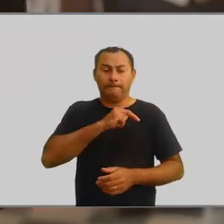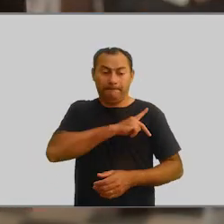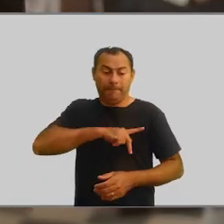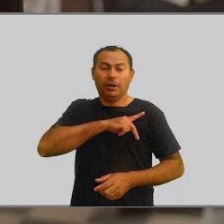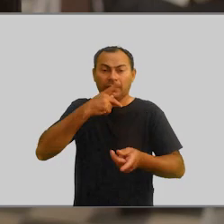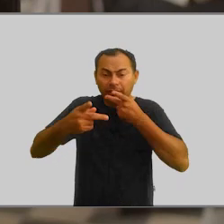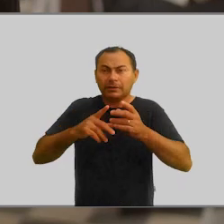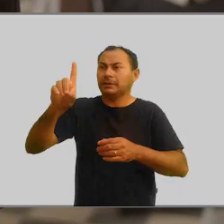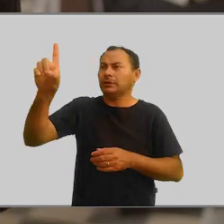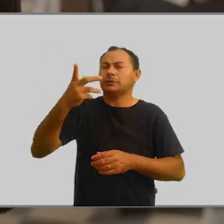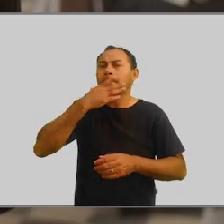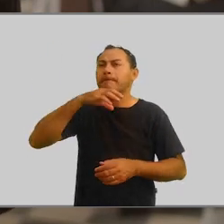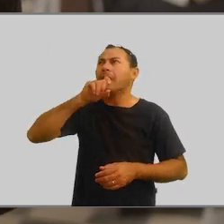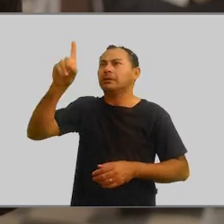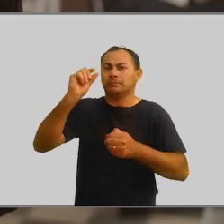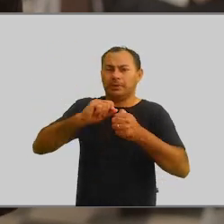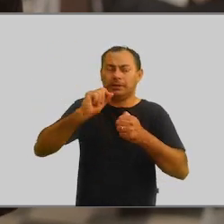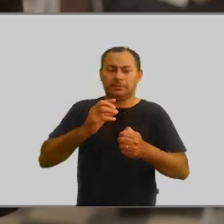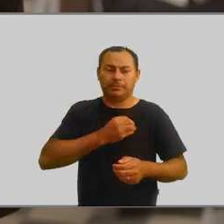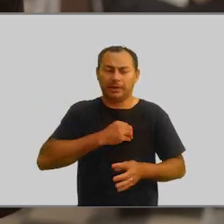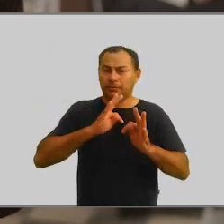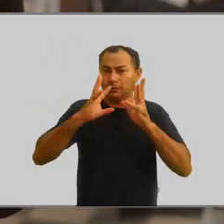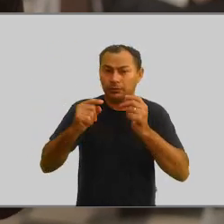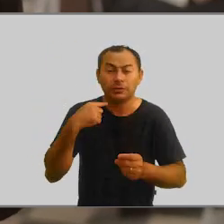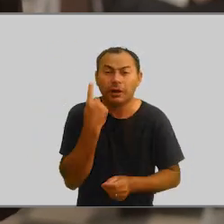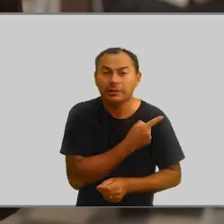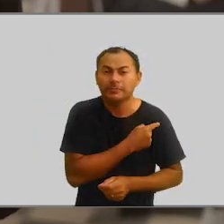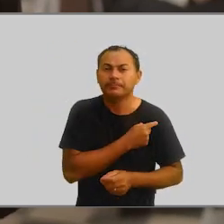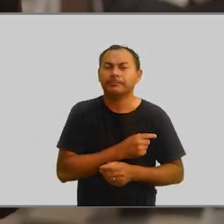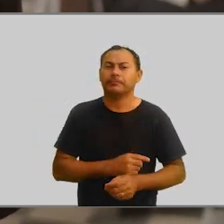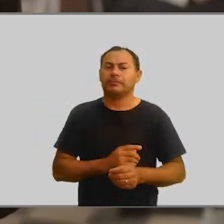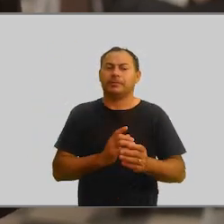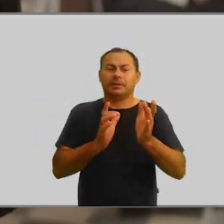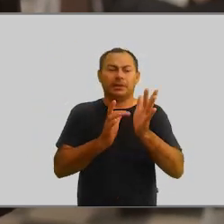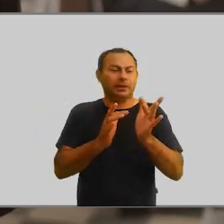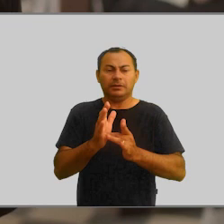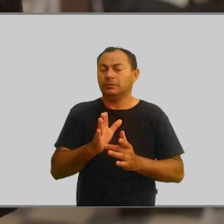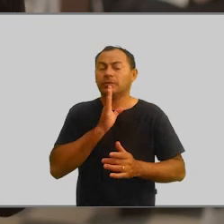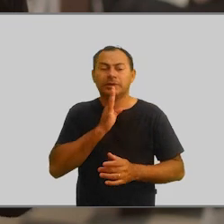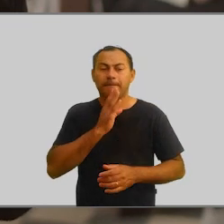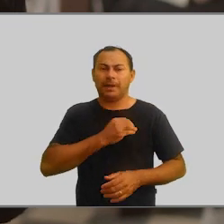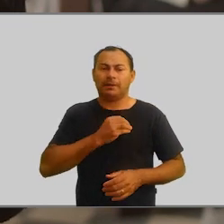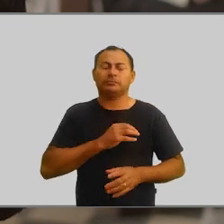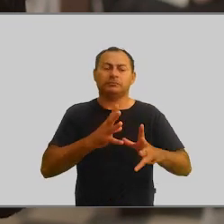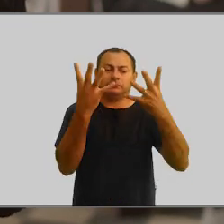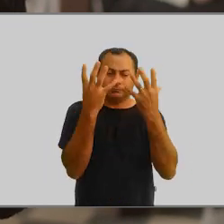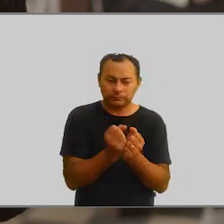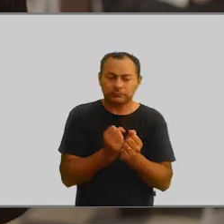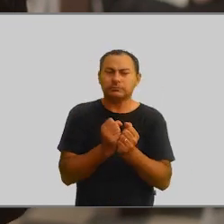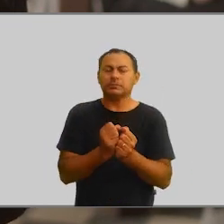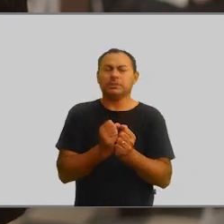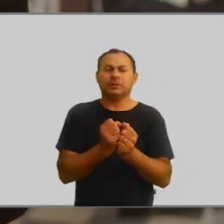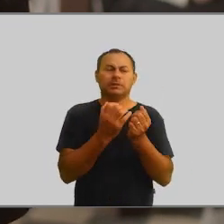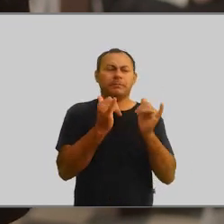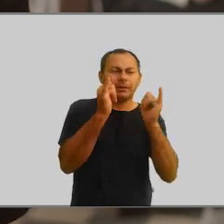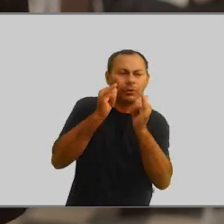Paulo afirmou que o Deus Pai o fez pecado por todos nós. Ele, que não conhecia pecado, tomou sobre si